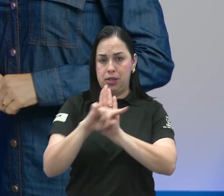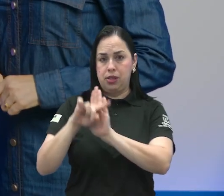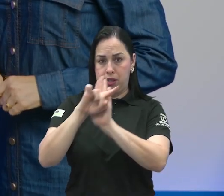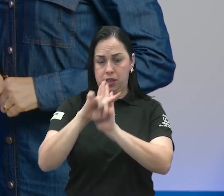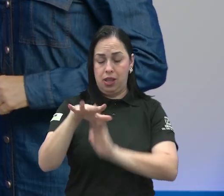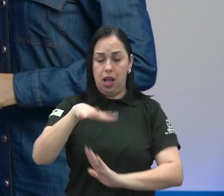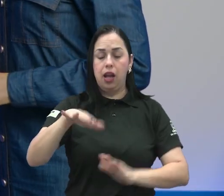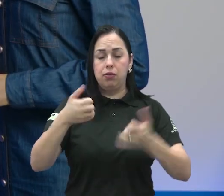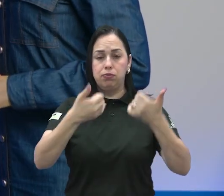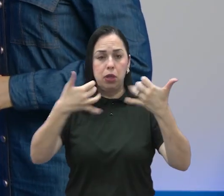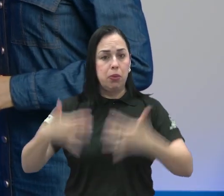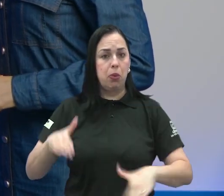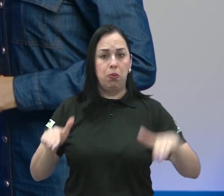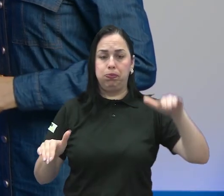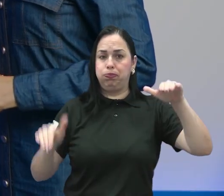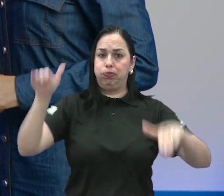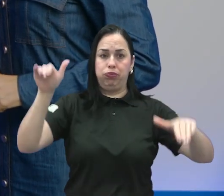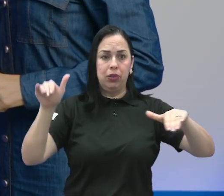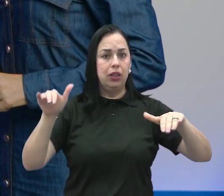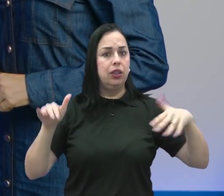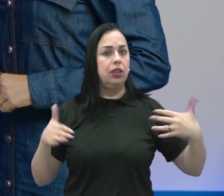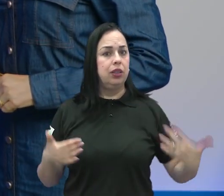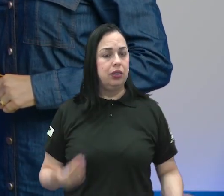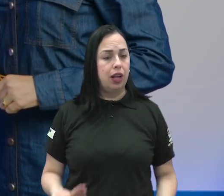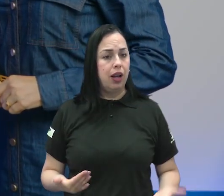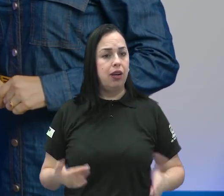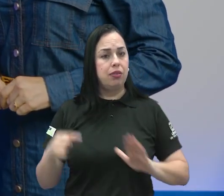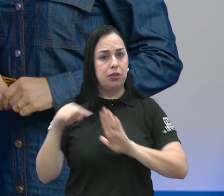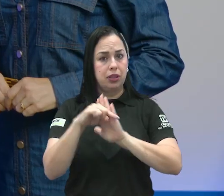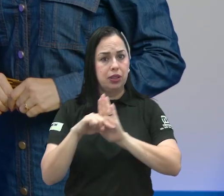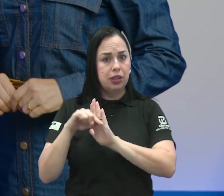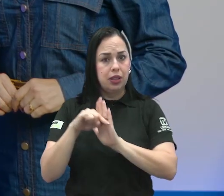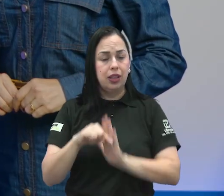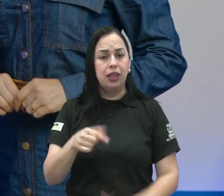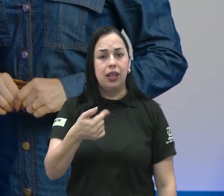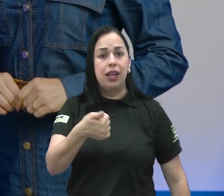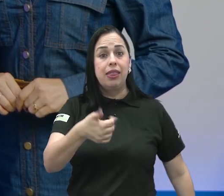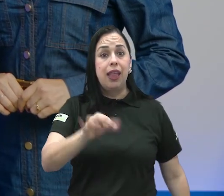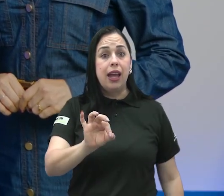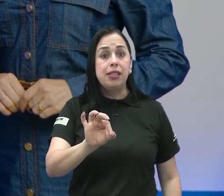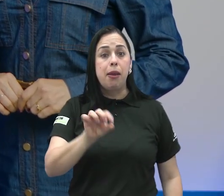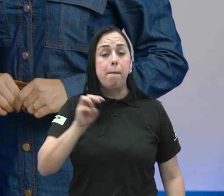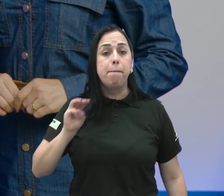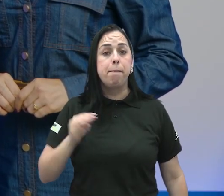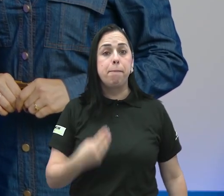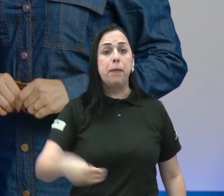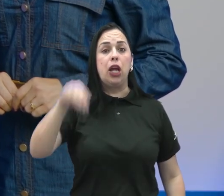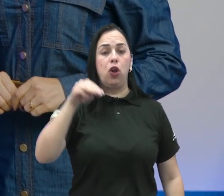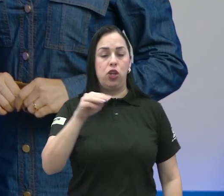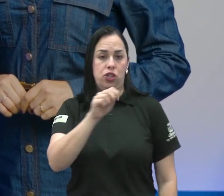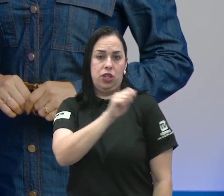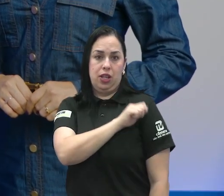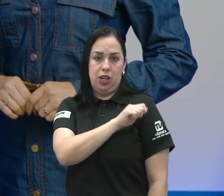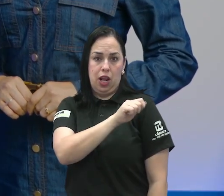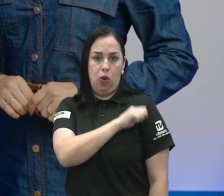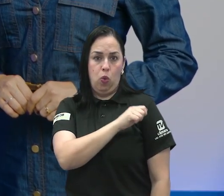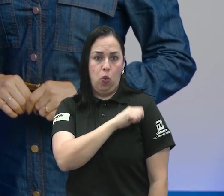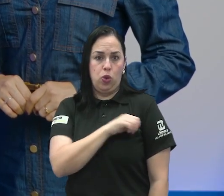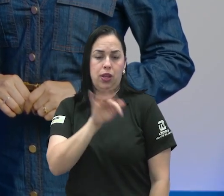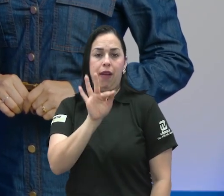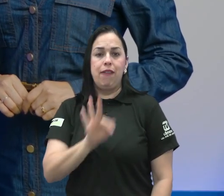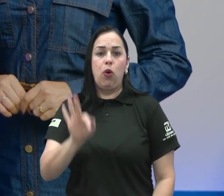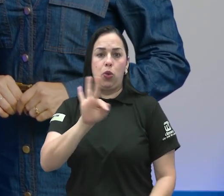Pesquisas Educacionais. Pois é, Érica, de acordo com o censo, dos mais de 10 milhões de estudantes matriculados no